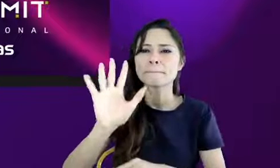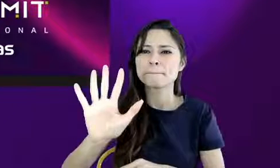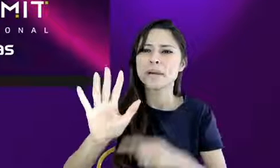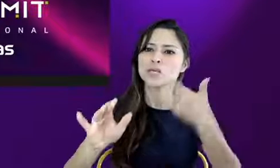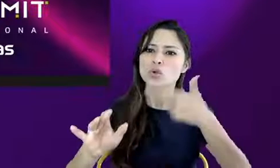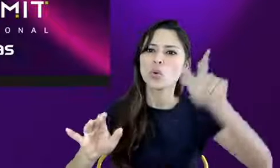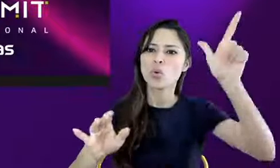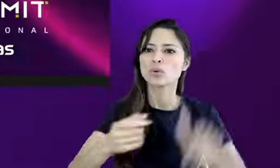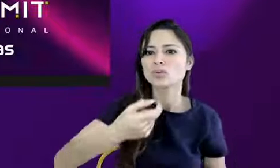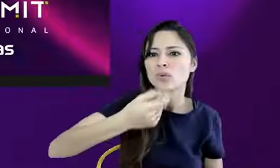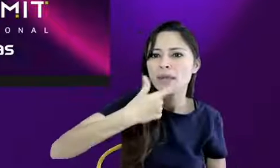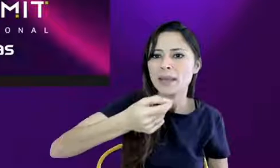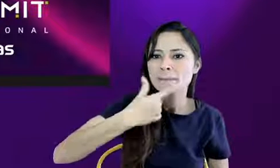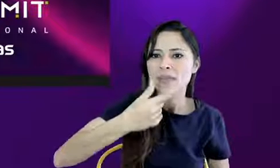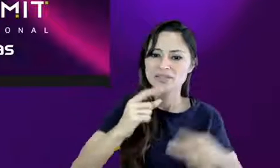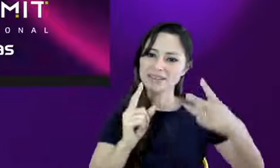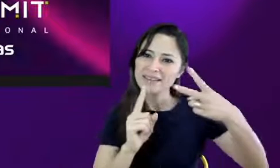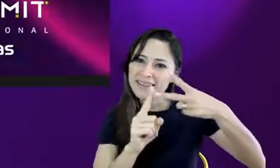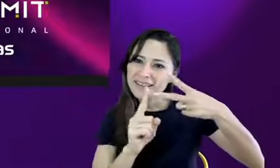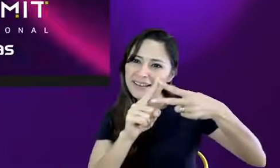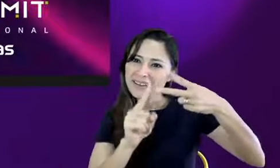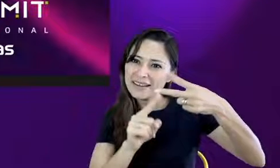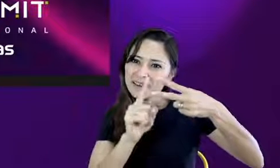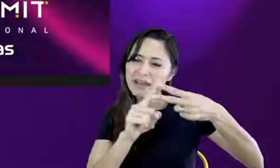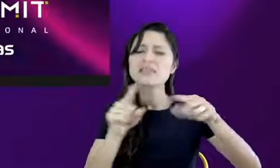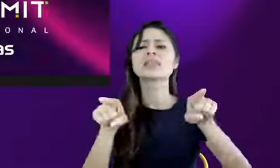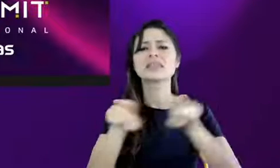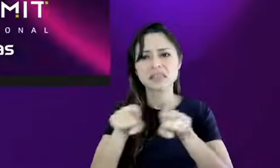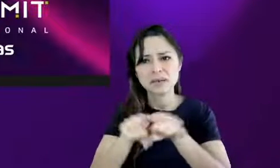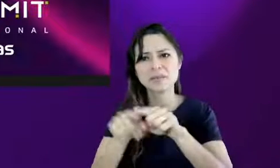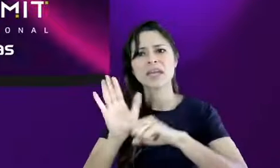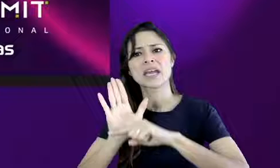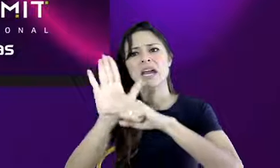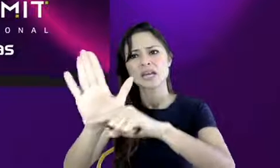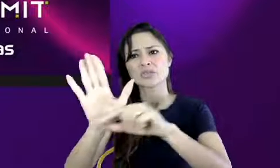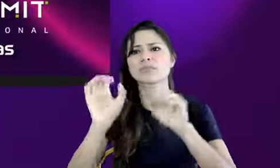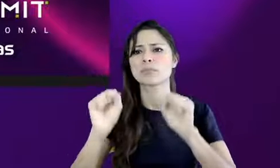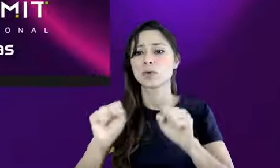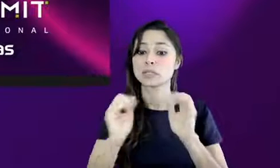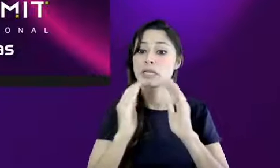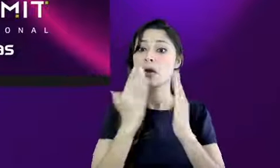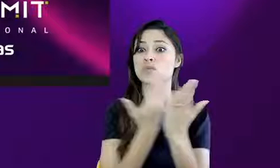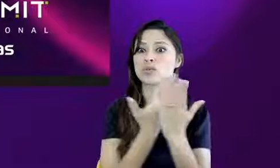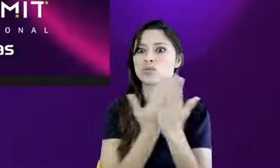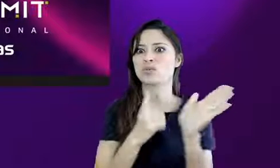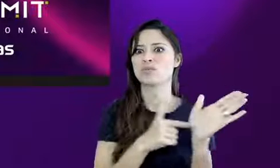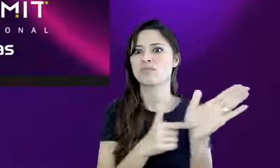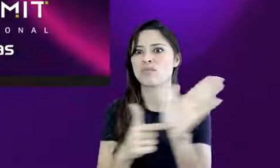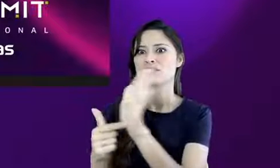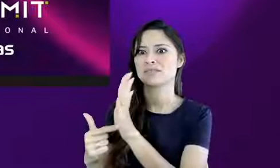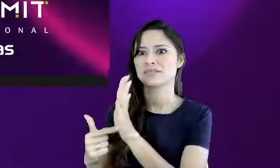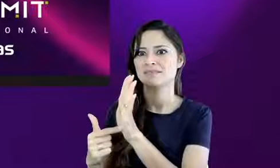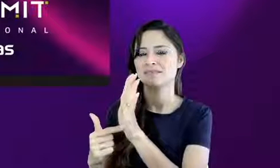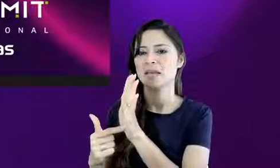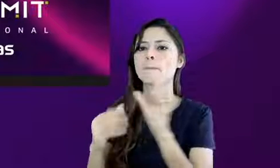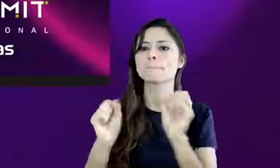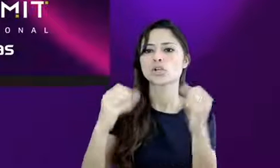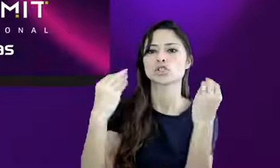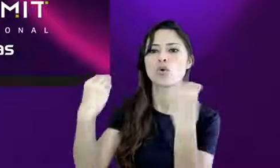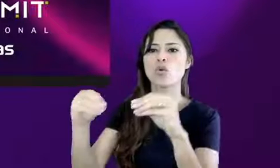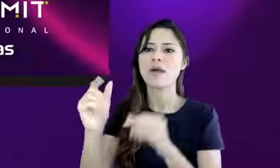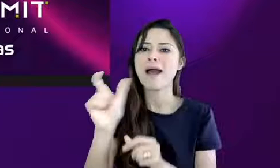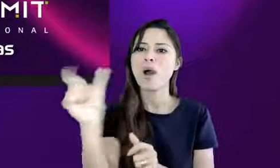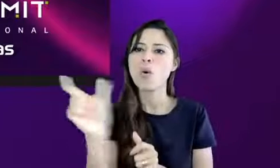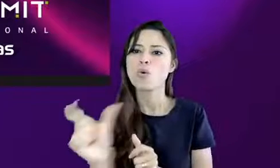e o ustekinumab também têm evidência suficiente em literatura para colocá-los atualmente nos algoritmos de tratamento também